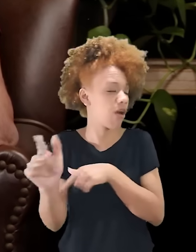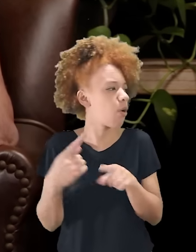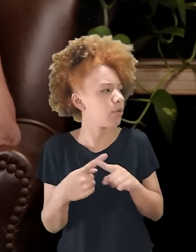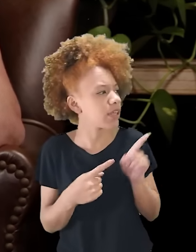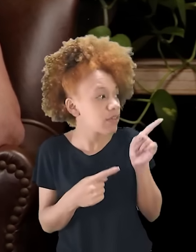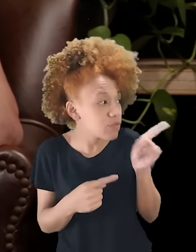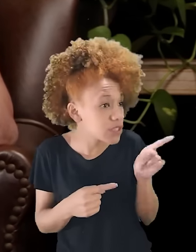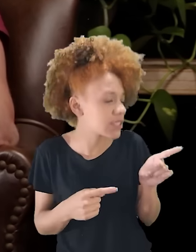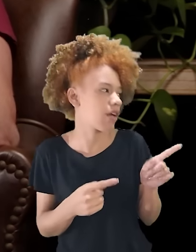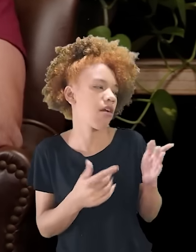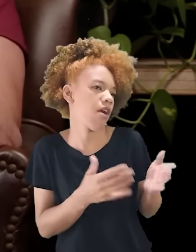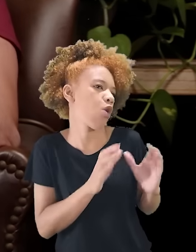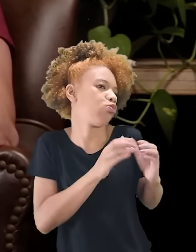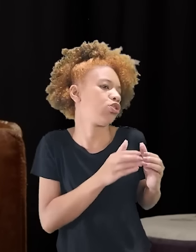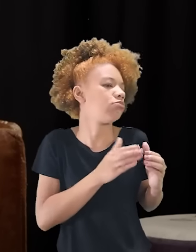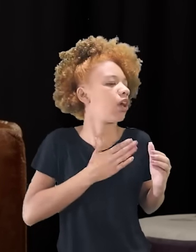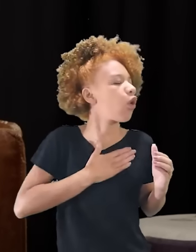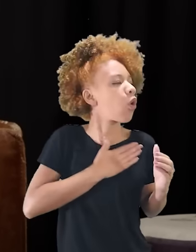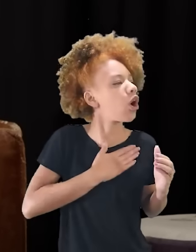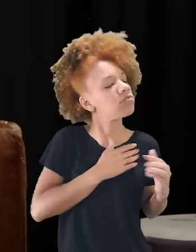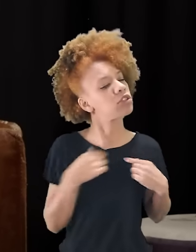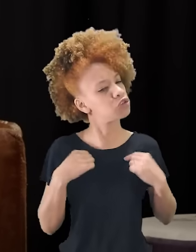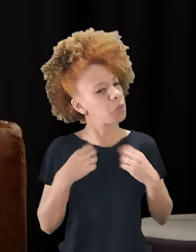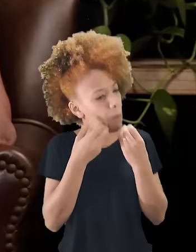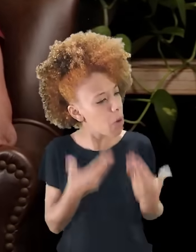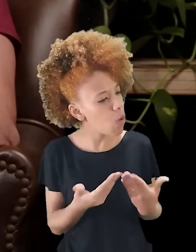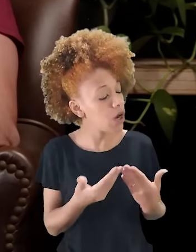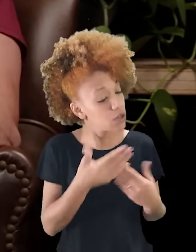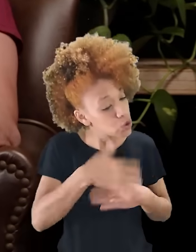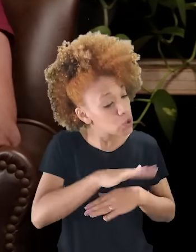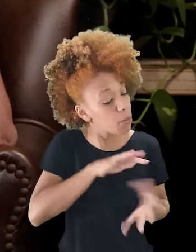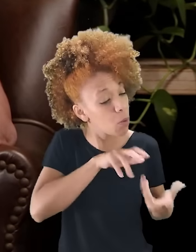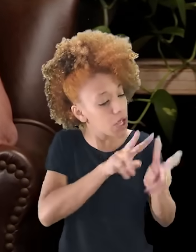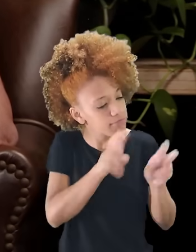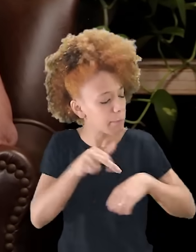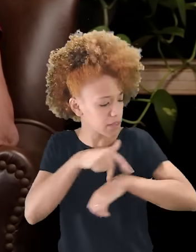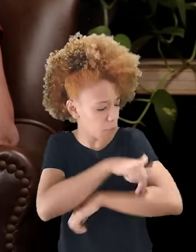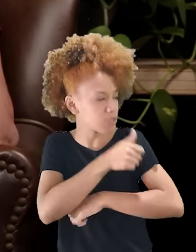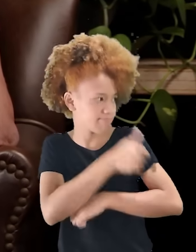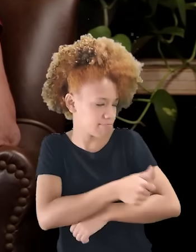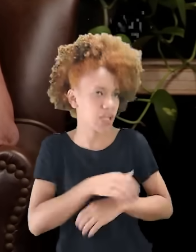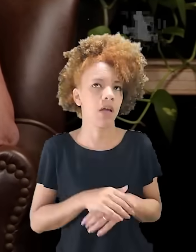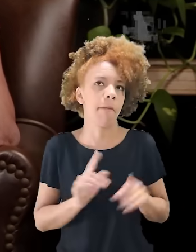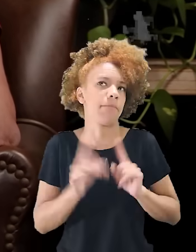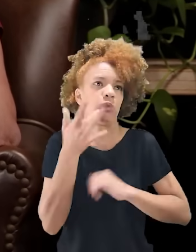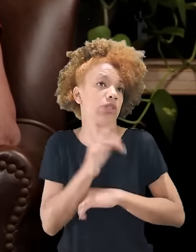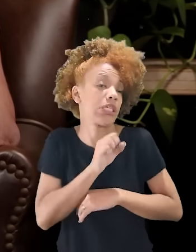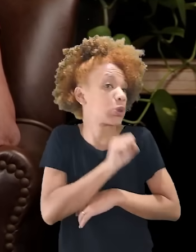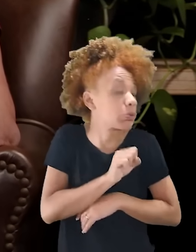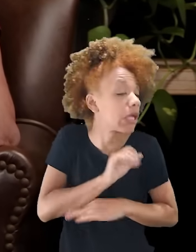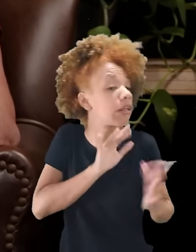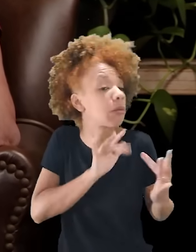está querendo falar para uma bolha que gosta de se vestir Claro e vocês estão falando sobre o universo da moda tal mas você por exemplo não sei você tá